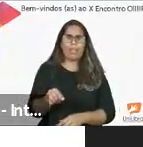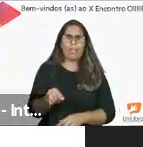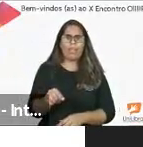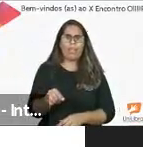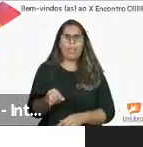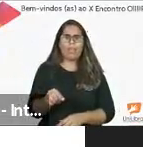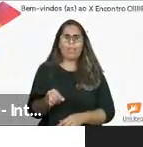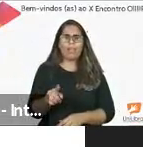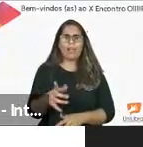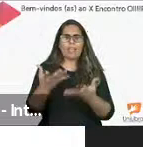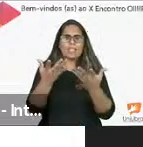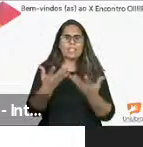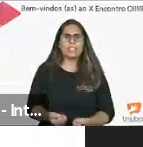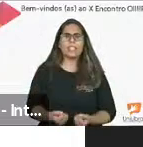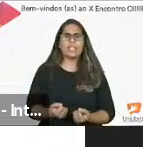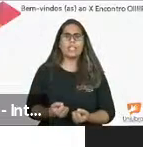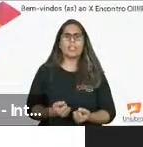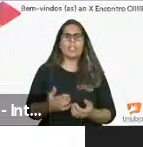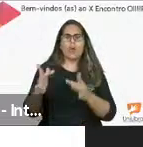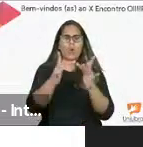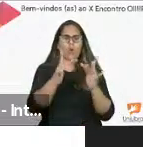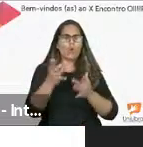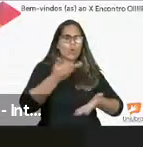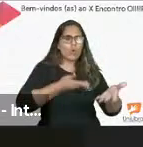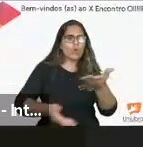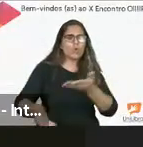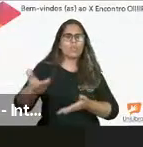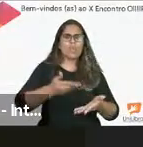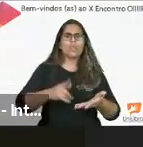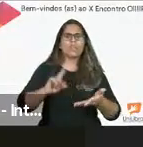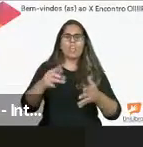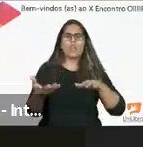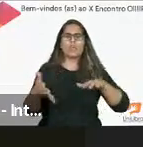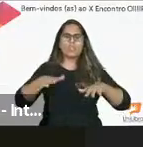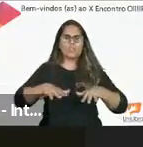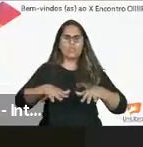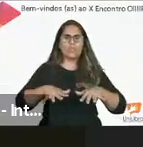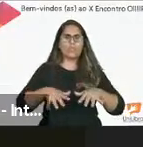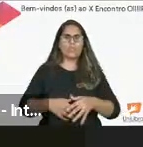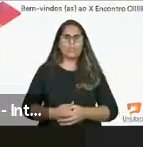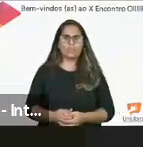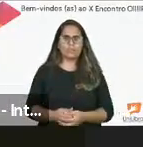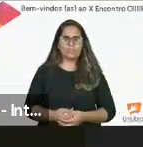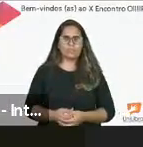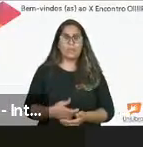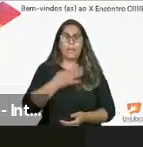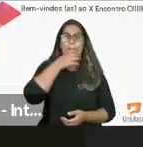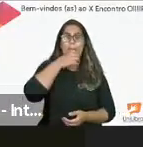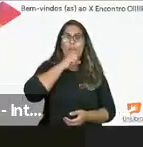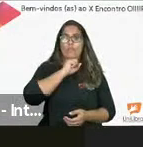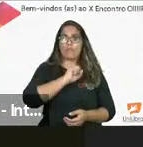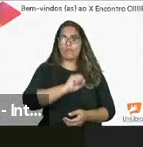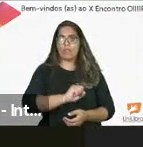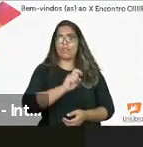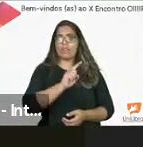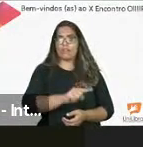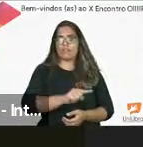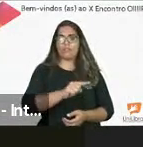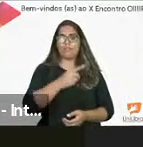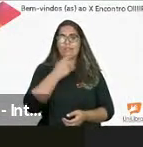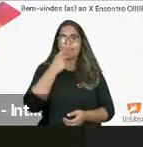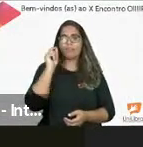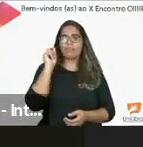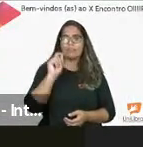implica aceitar no espaço de convivência e é um ato inclusivo. Freire vai dizer